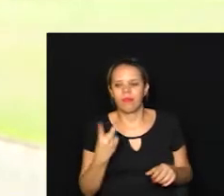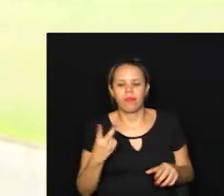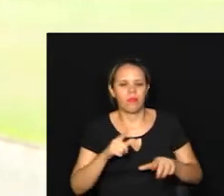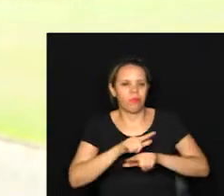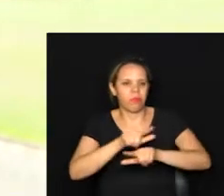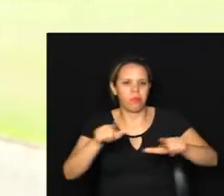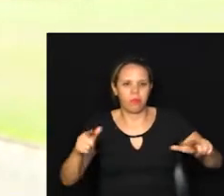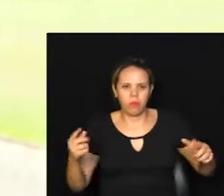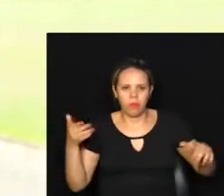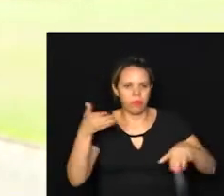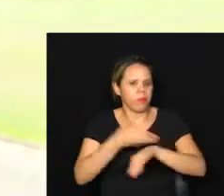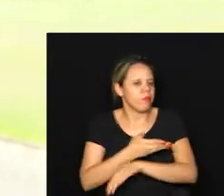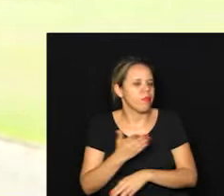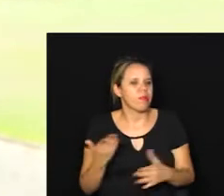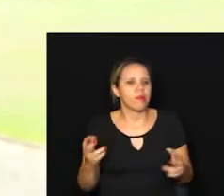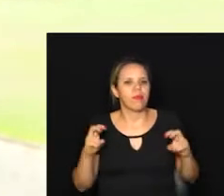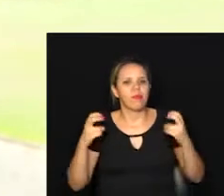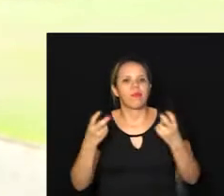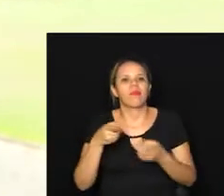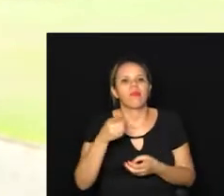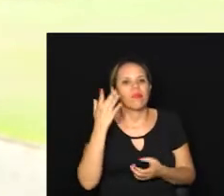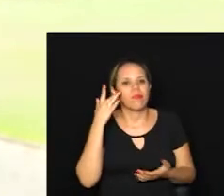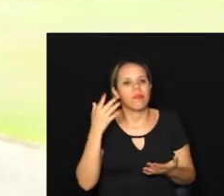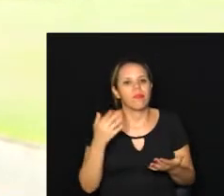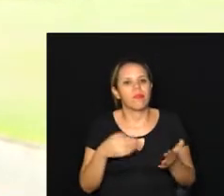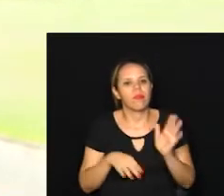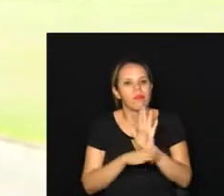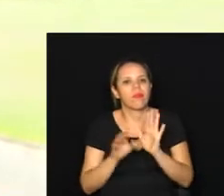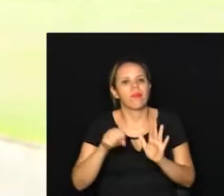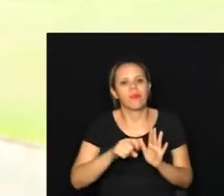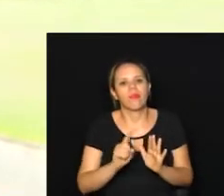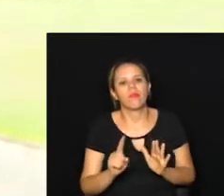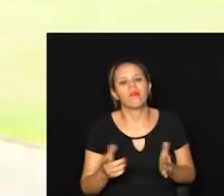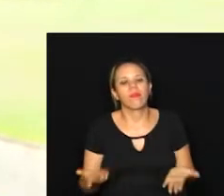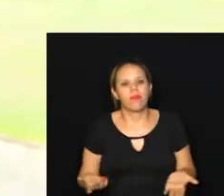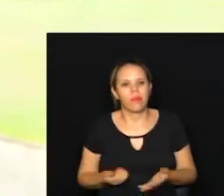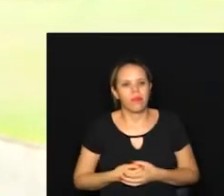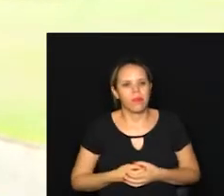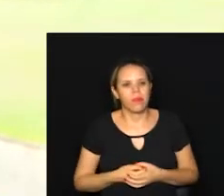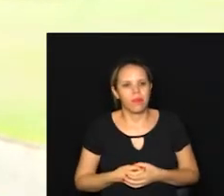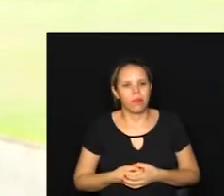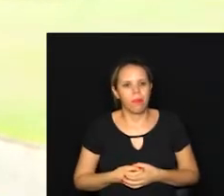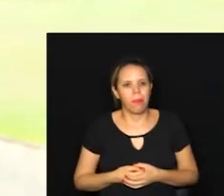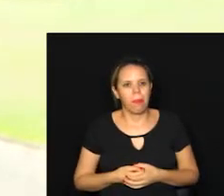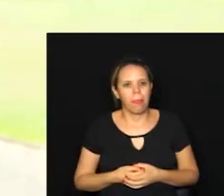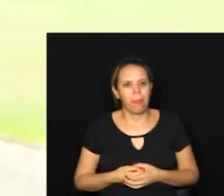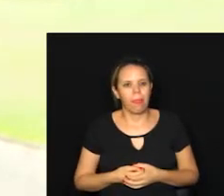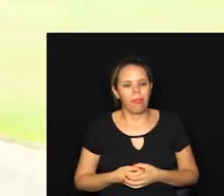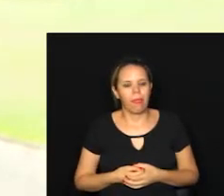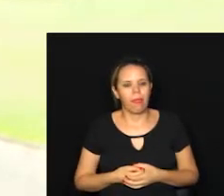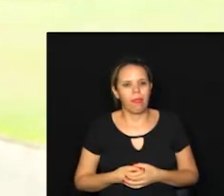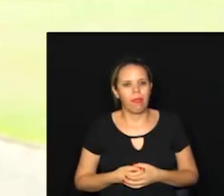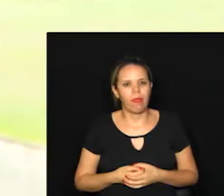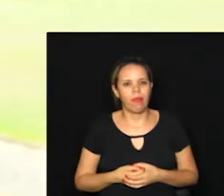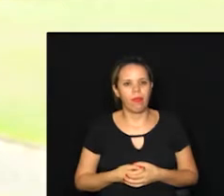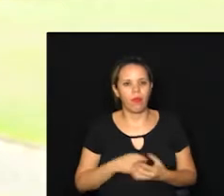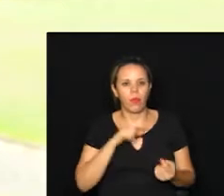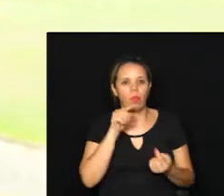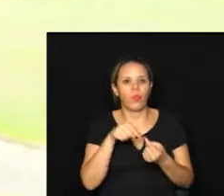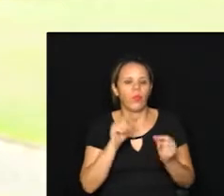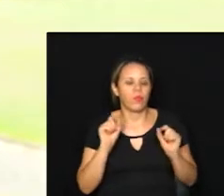não poderão comparecer, mas você é a favor disso ou não, Mariolani? Num âmbito